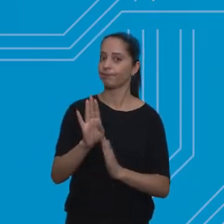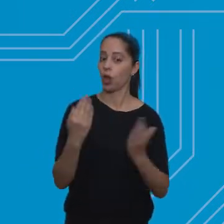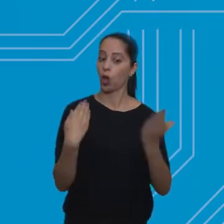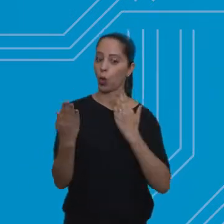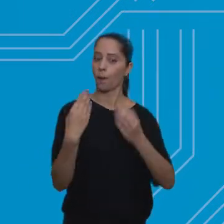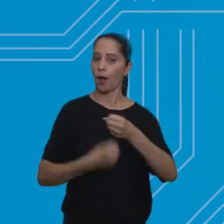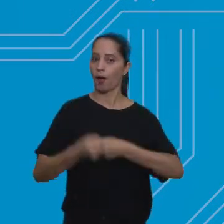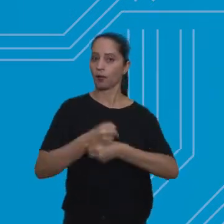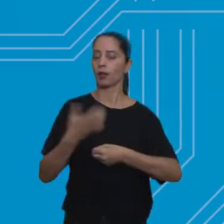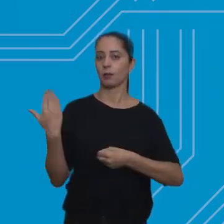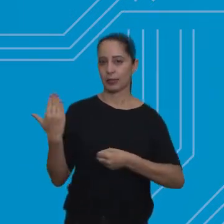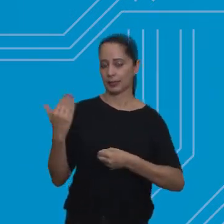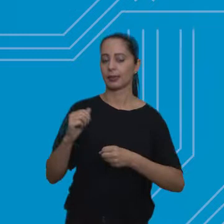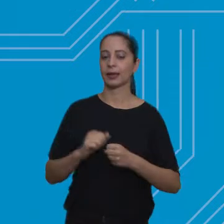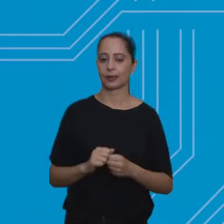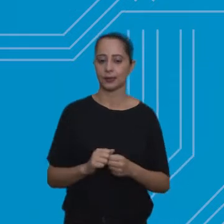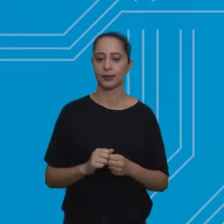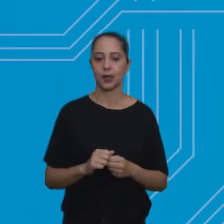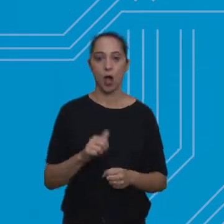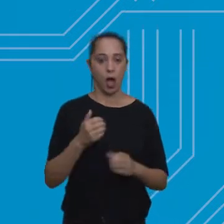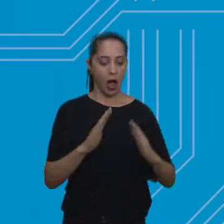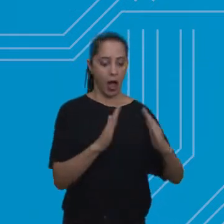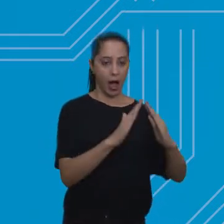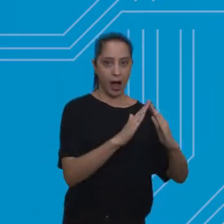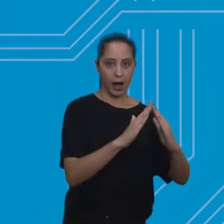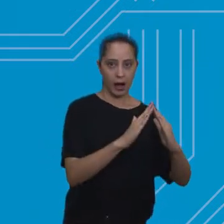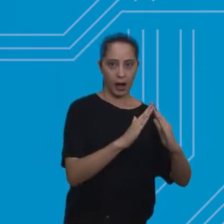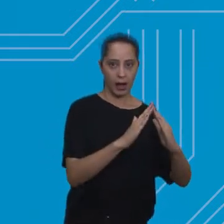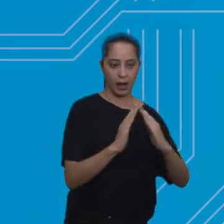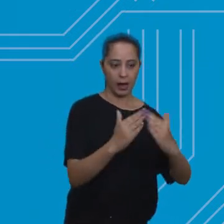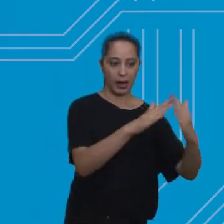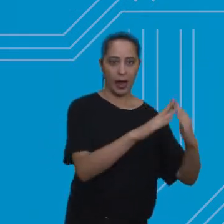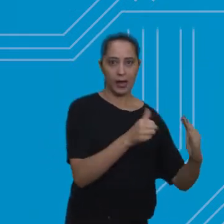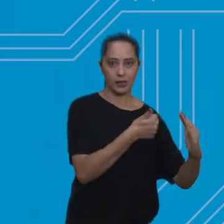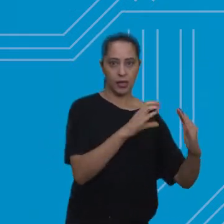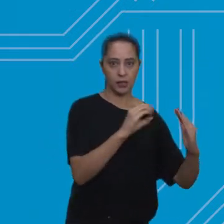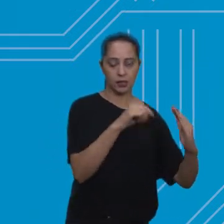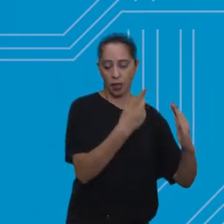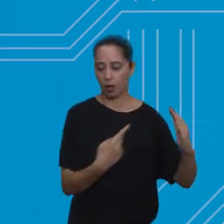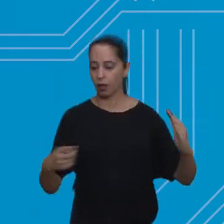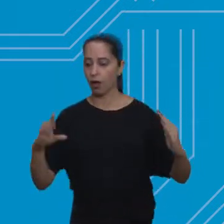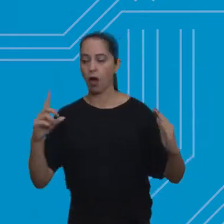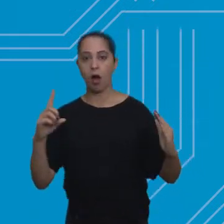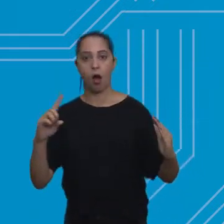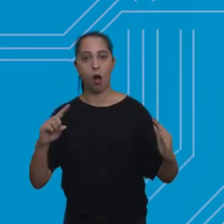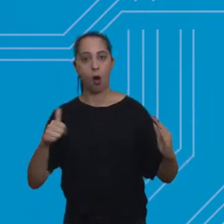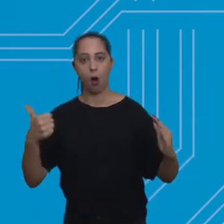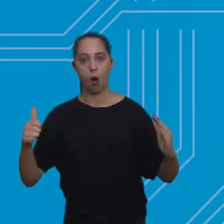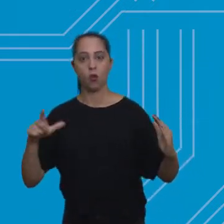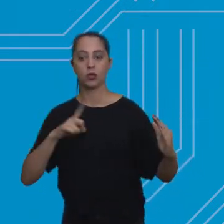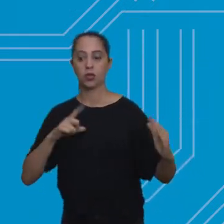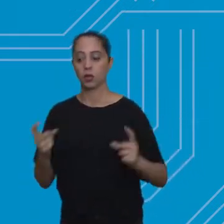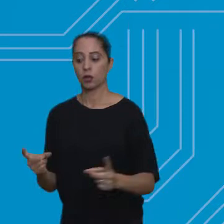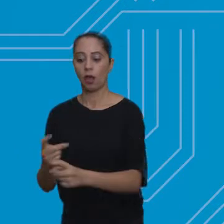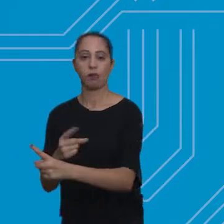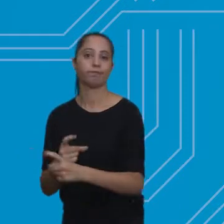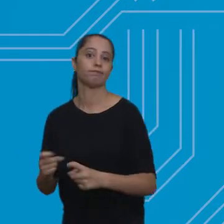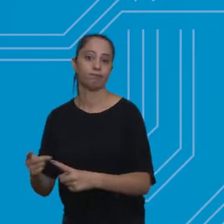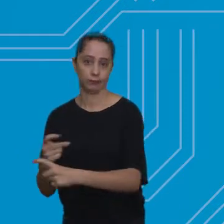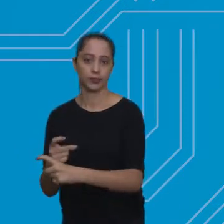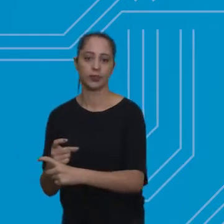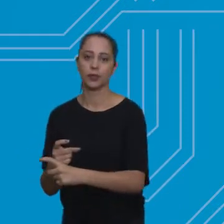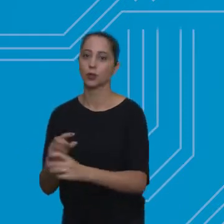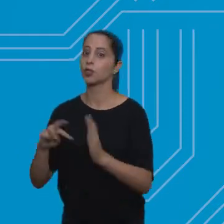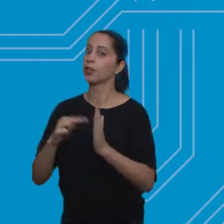mesmo período do ano passado. De acordo com o balanço, 11 a cada 100 imóveis da cidade tinham recipientes com